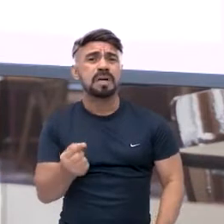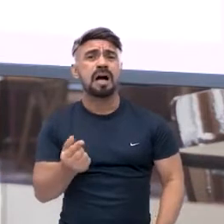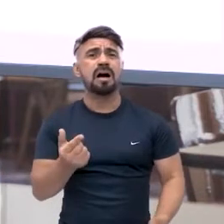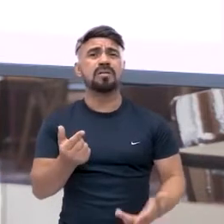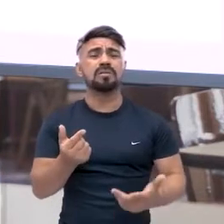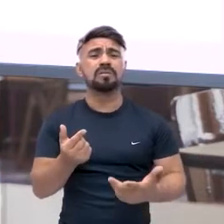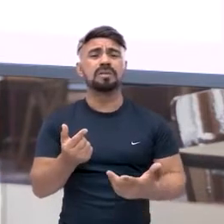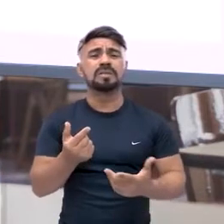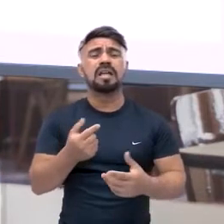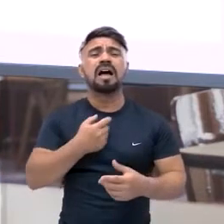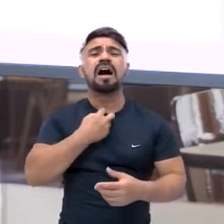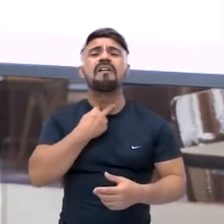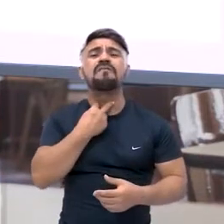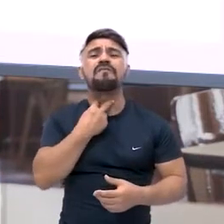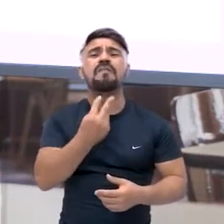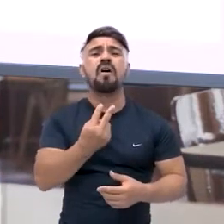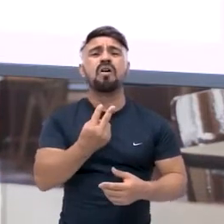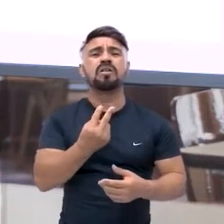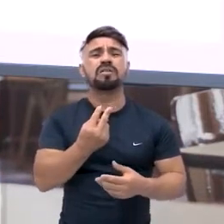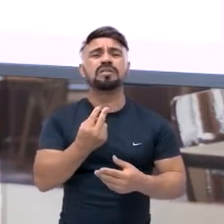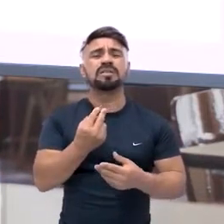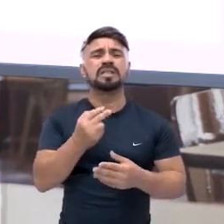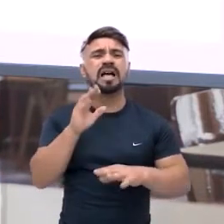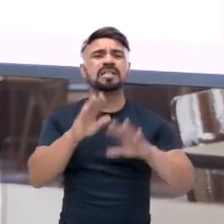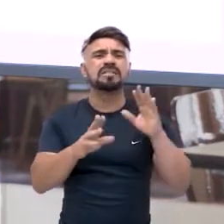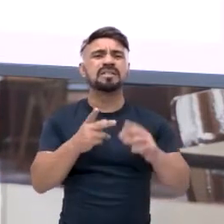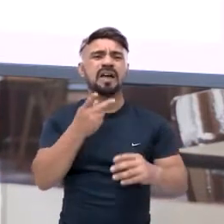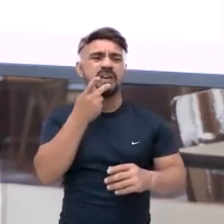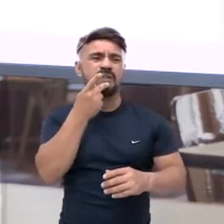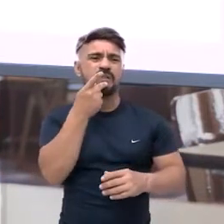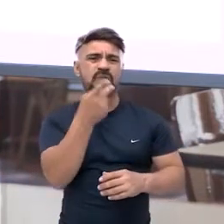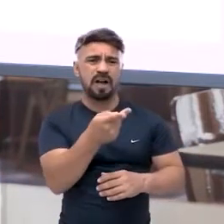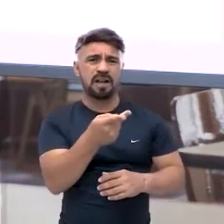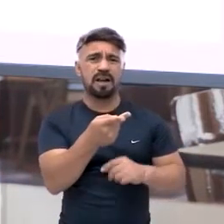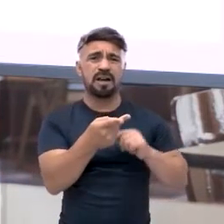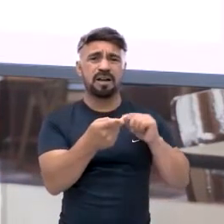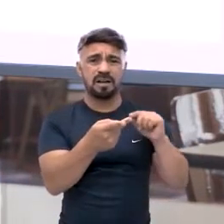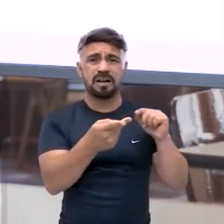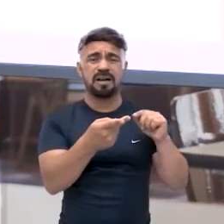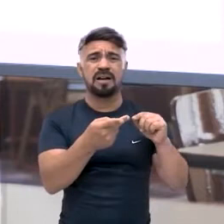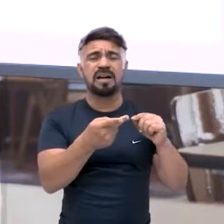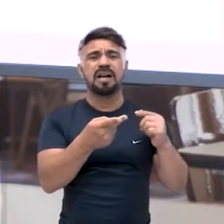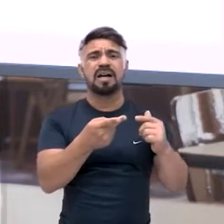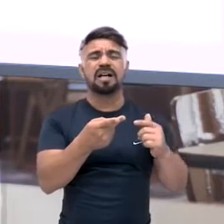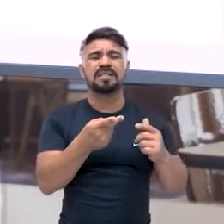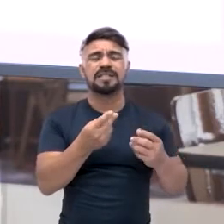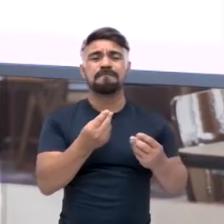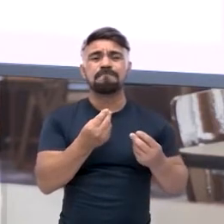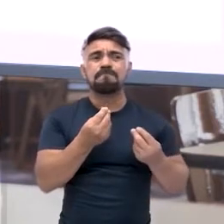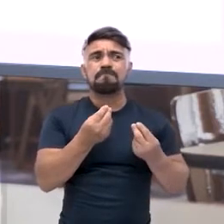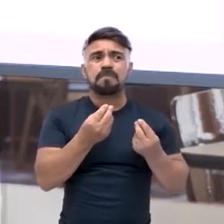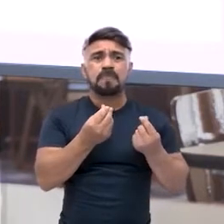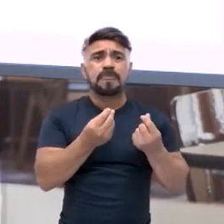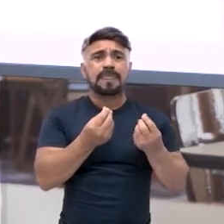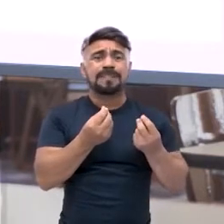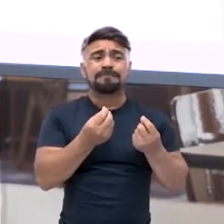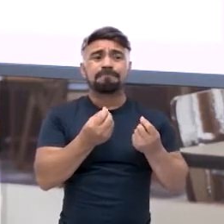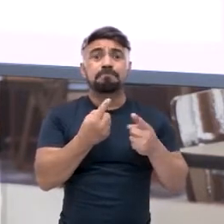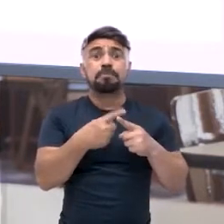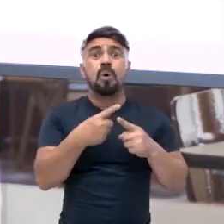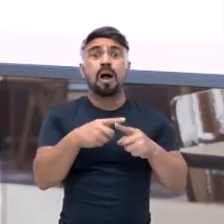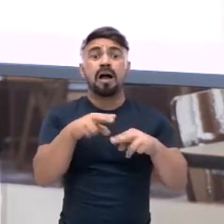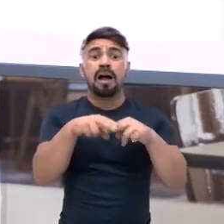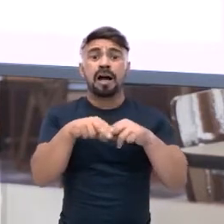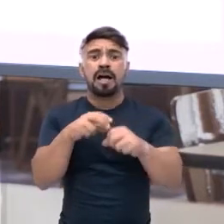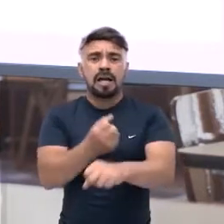as oscilações na voz. Lembra, às vezes a gente vai falar alguma coisa e aí a gente se engasga, porque